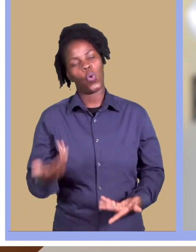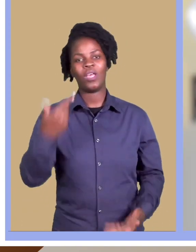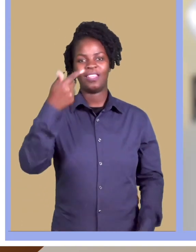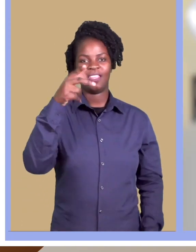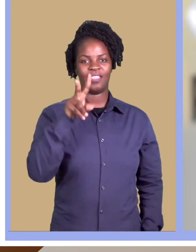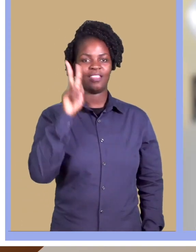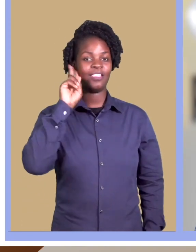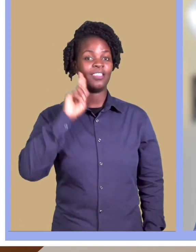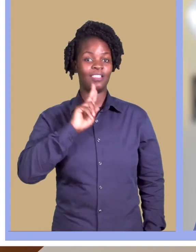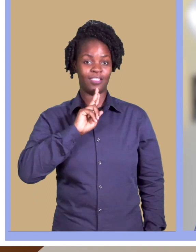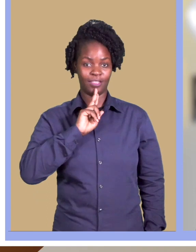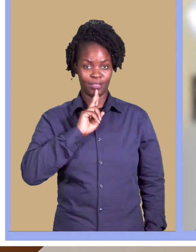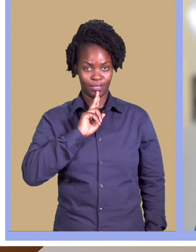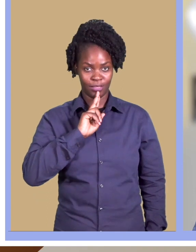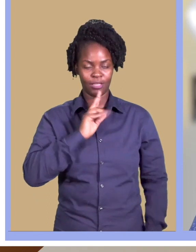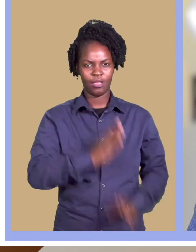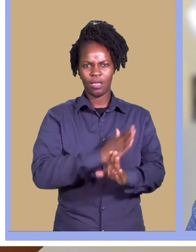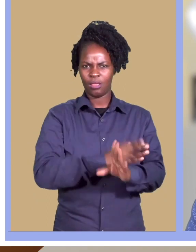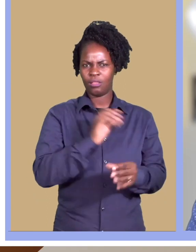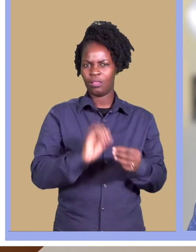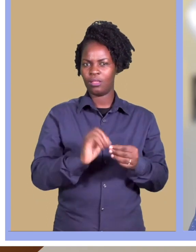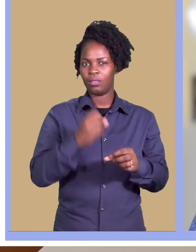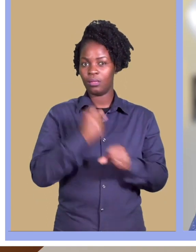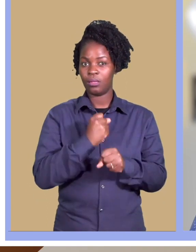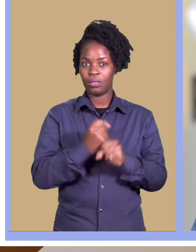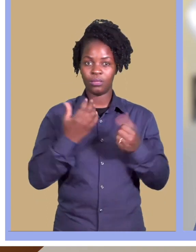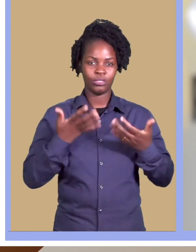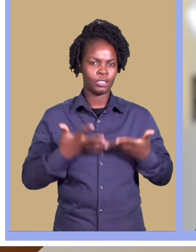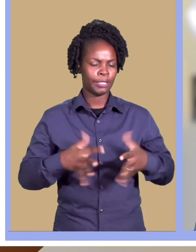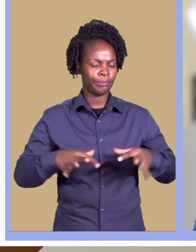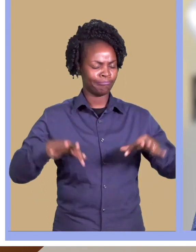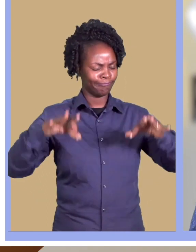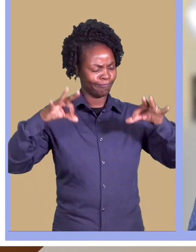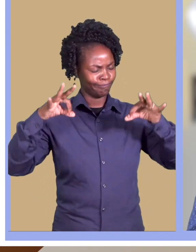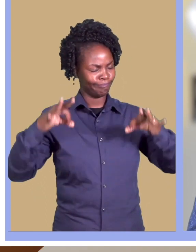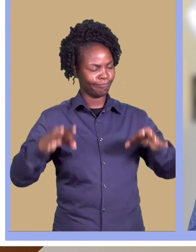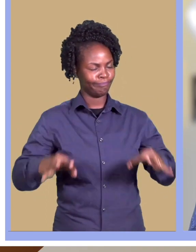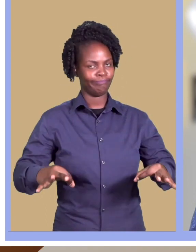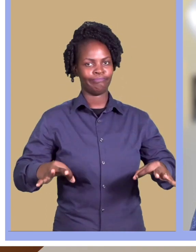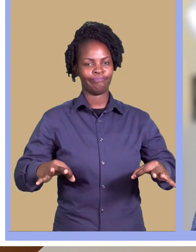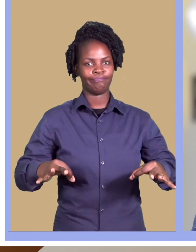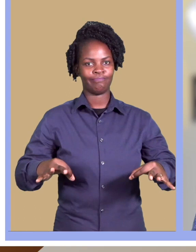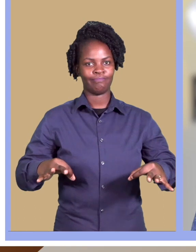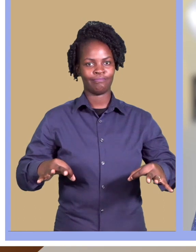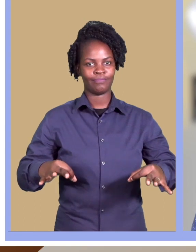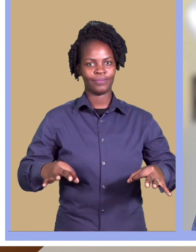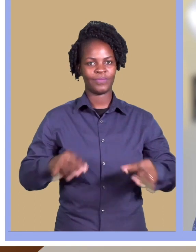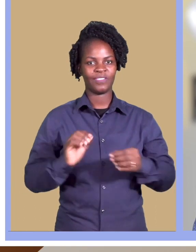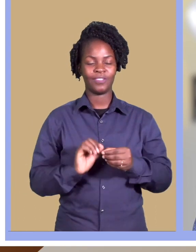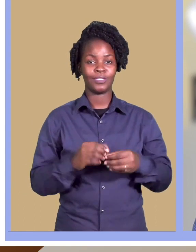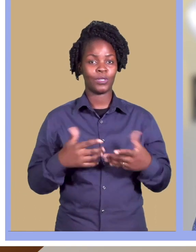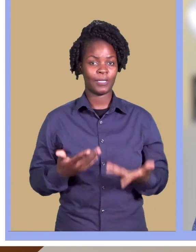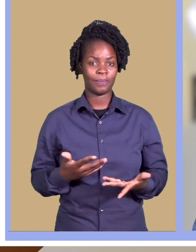já fez um trabalho fenomenal em chamar a atenção aos tomadores de decisão que,